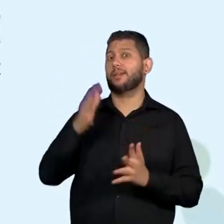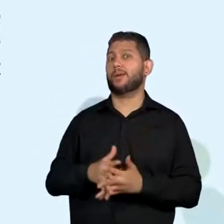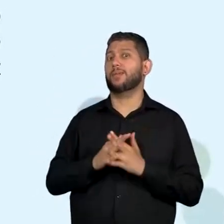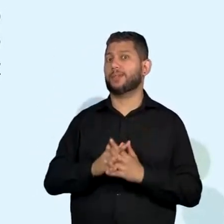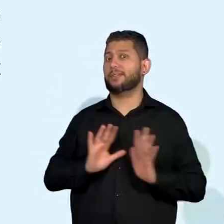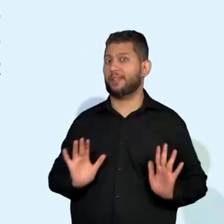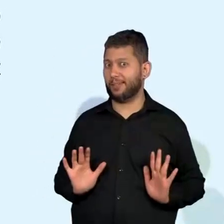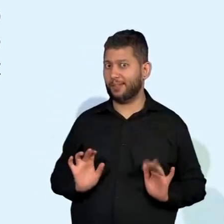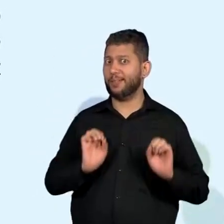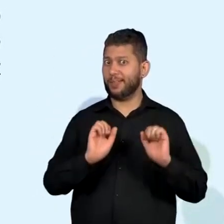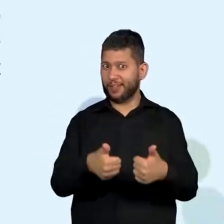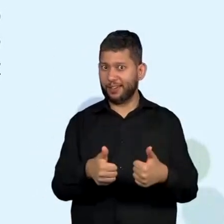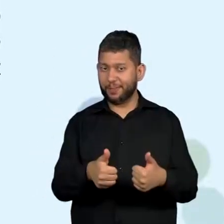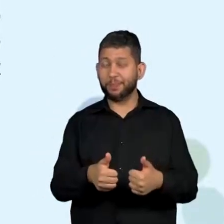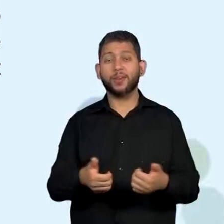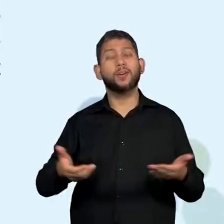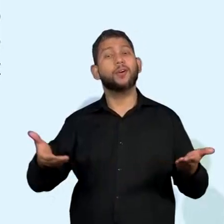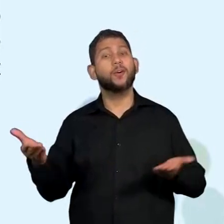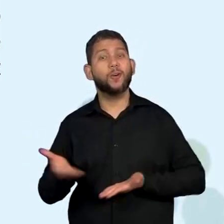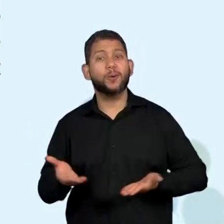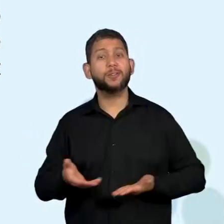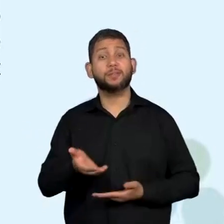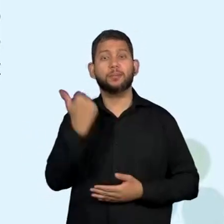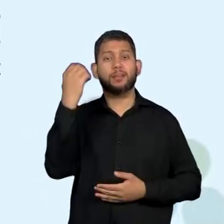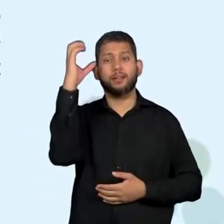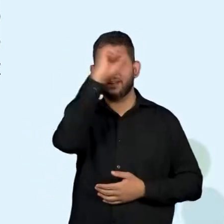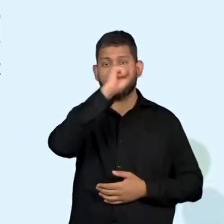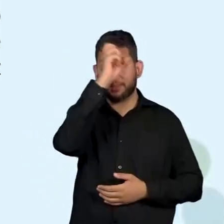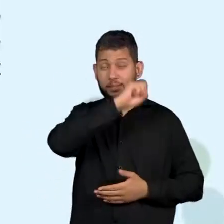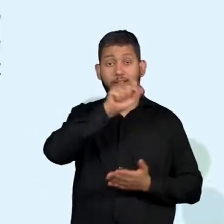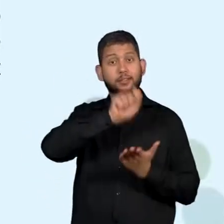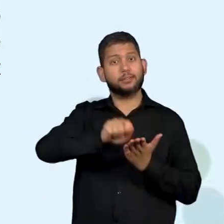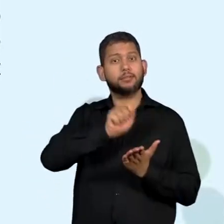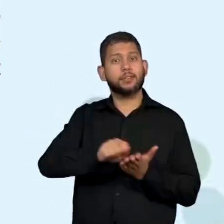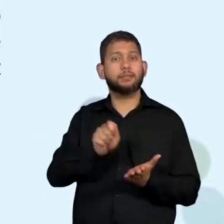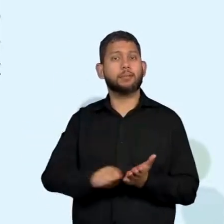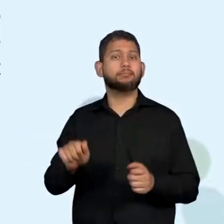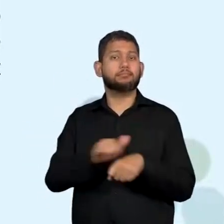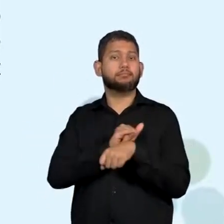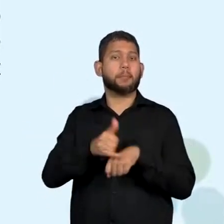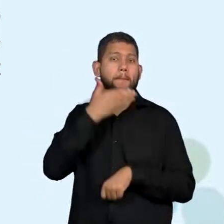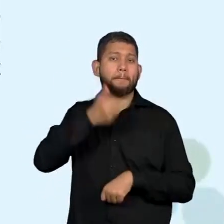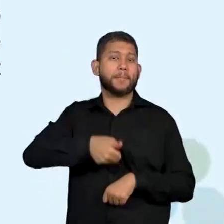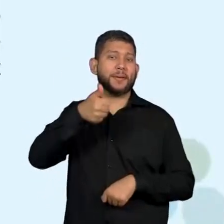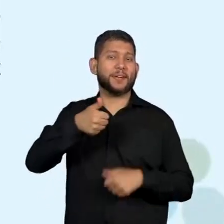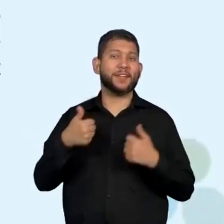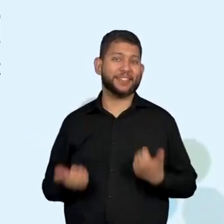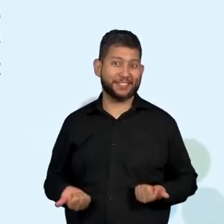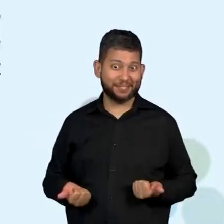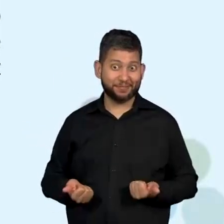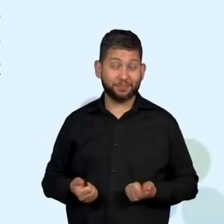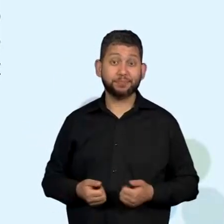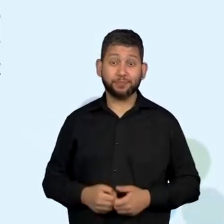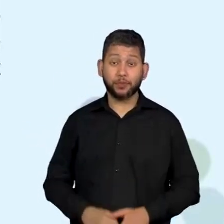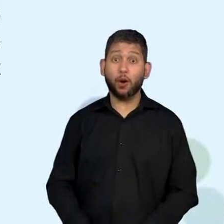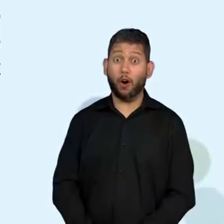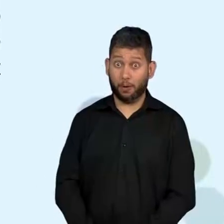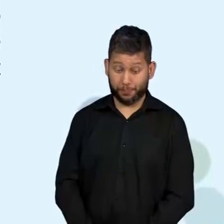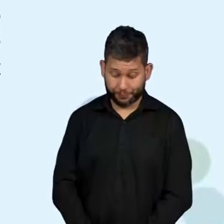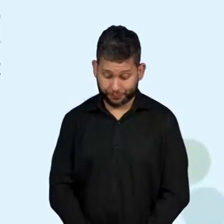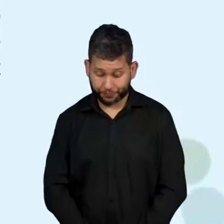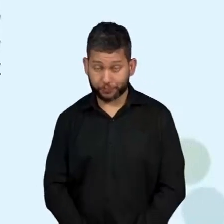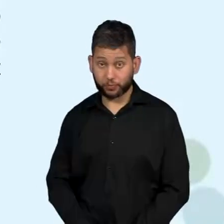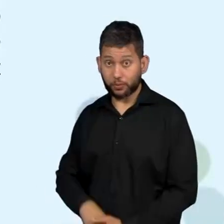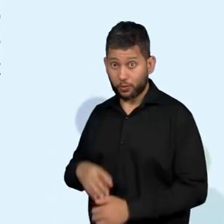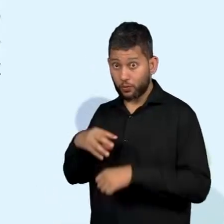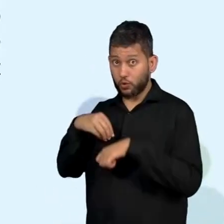que exploraremos para escrevermos cada vez melhor. Então, aqui, ó, já vou fazer até uma dica.